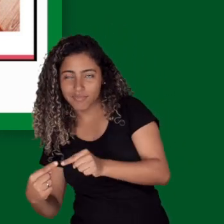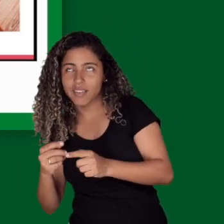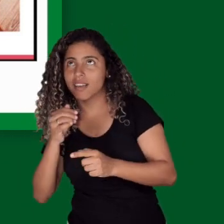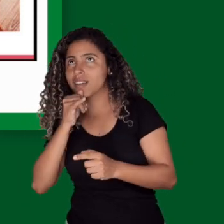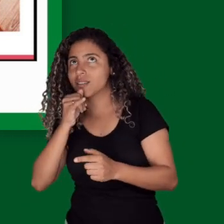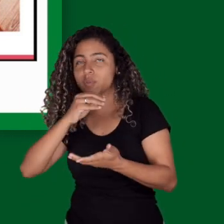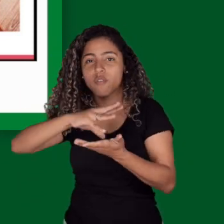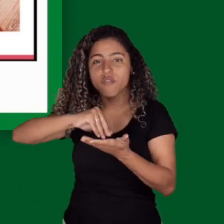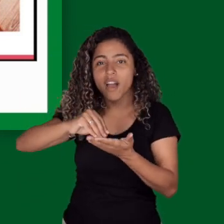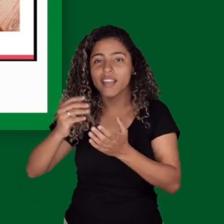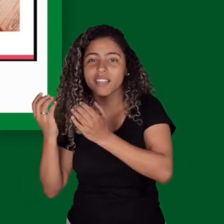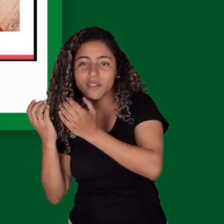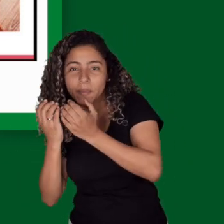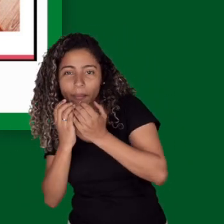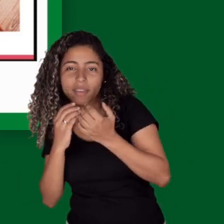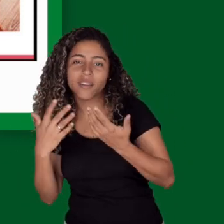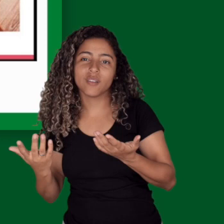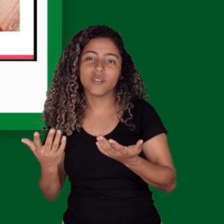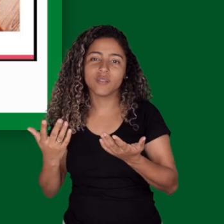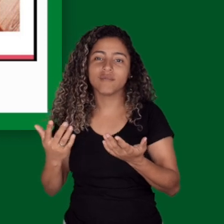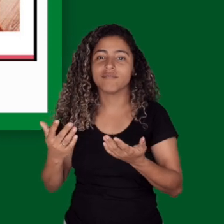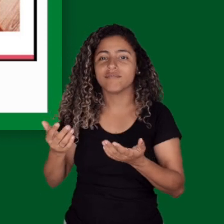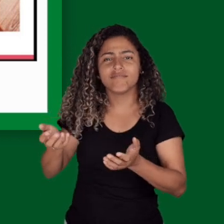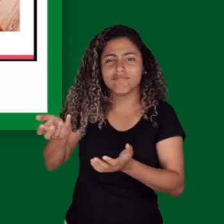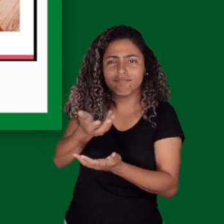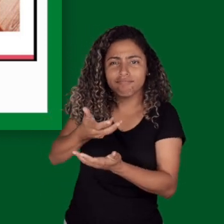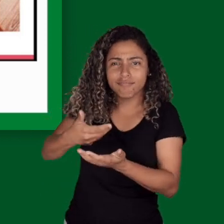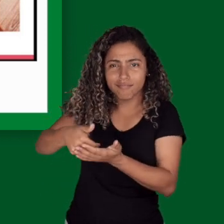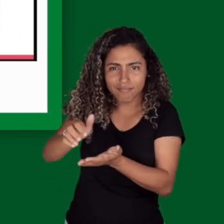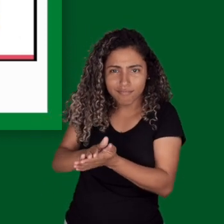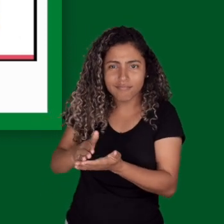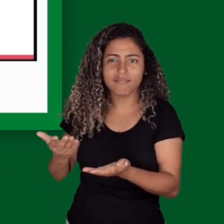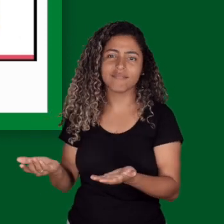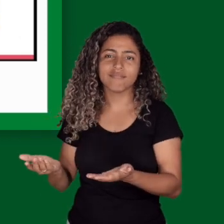tapioca, farinha de arroz, são fontes de amido.